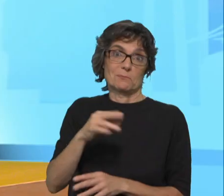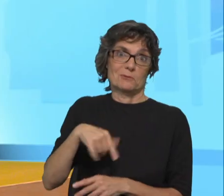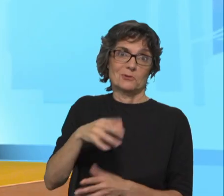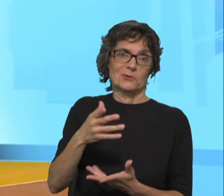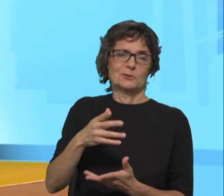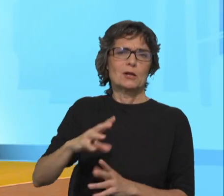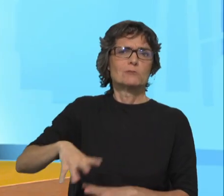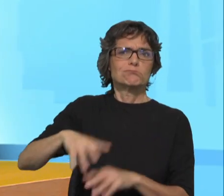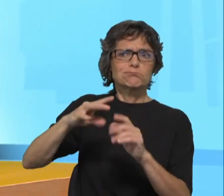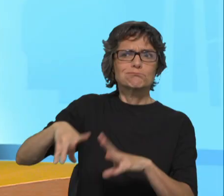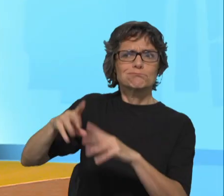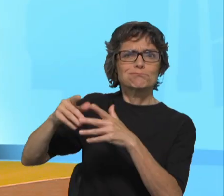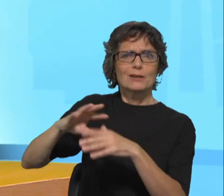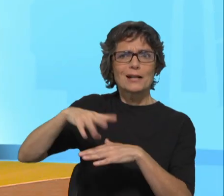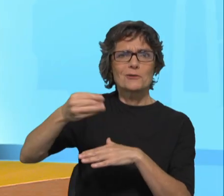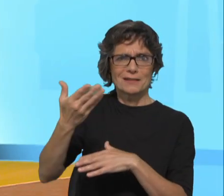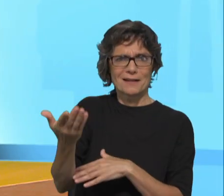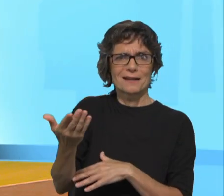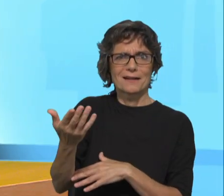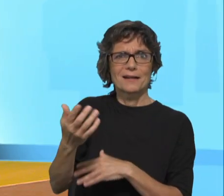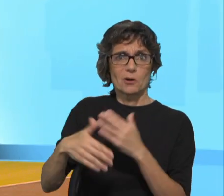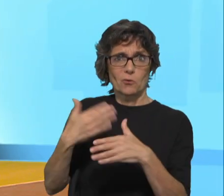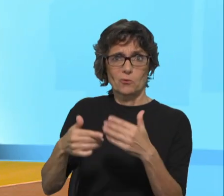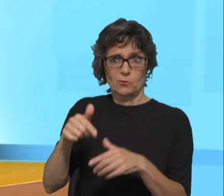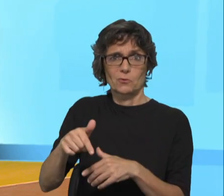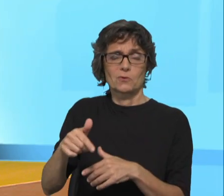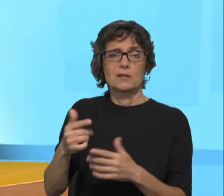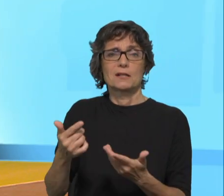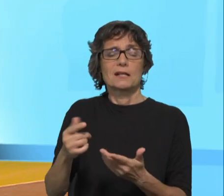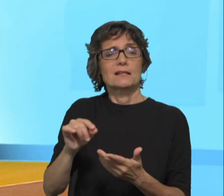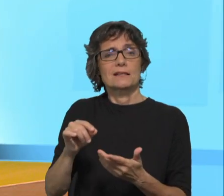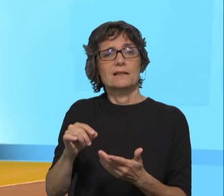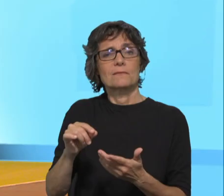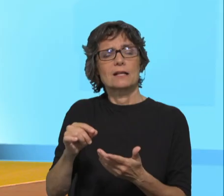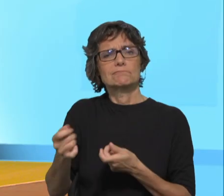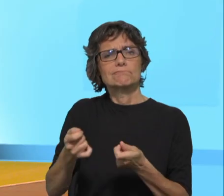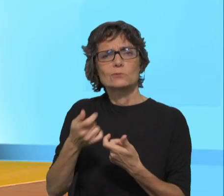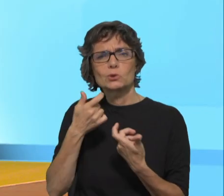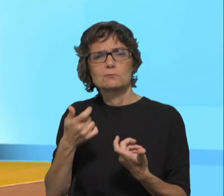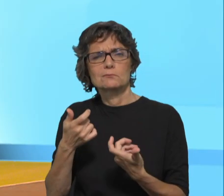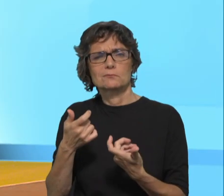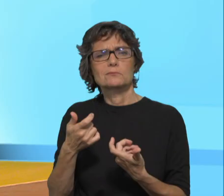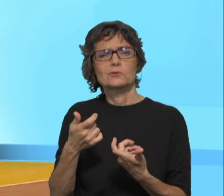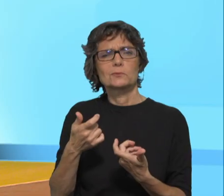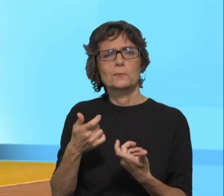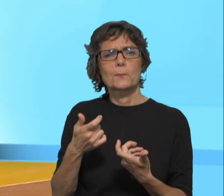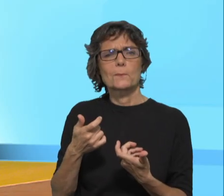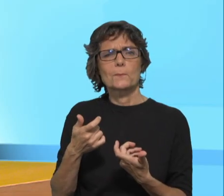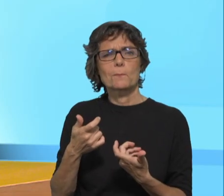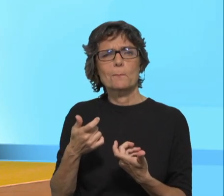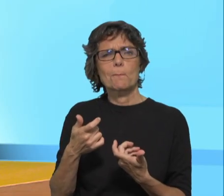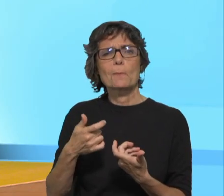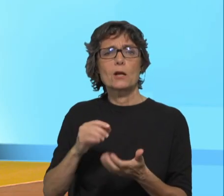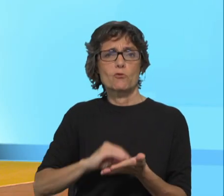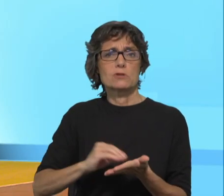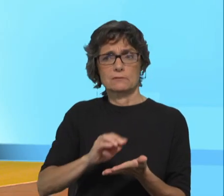desenvolveu algumas ondas que perduram hoje, não é? E toda uma dinâmica que, entretanto, tem sido trabalhada pelo